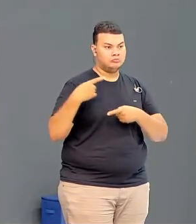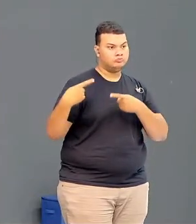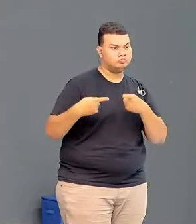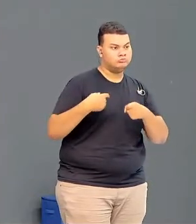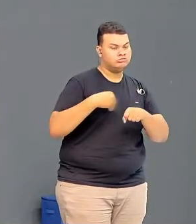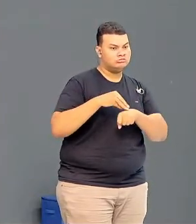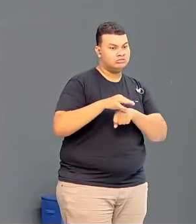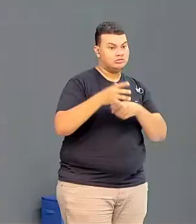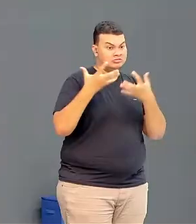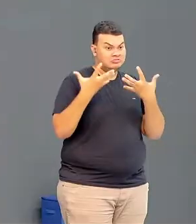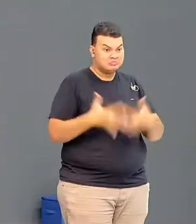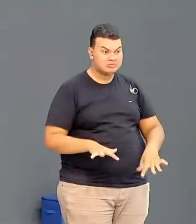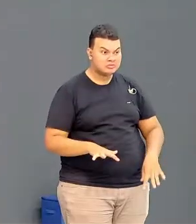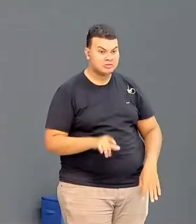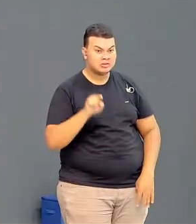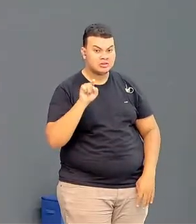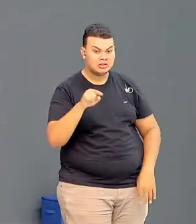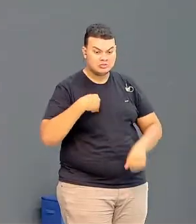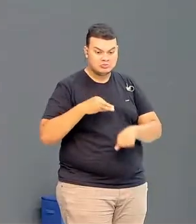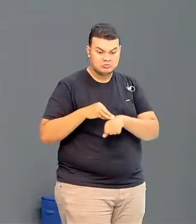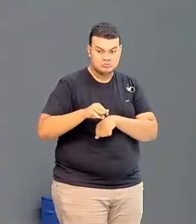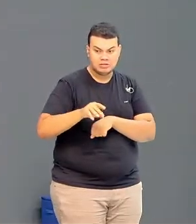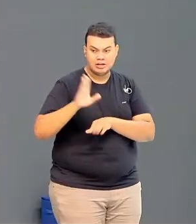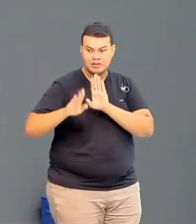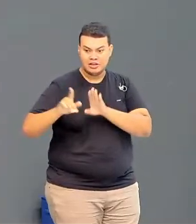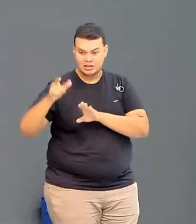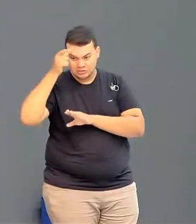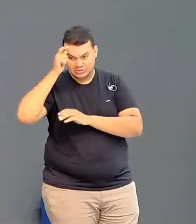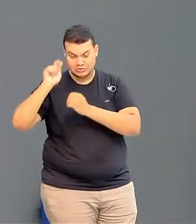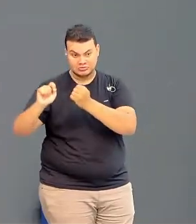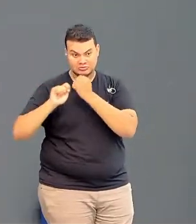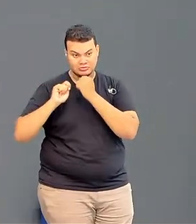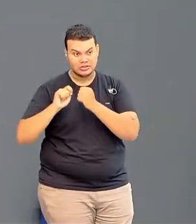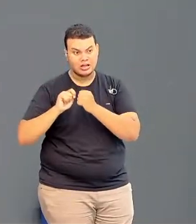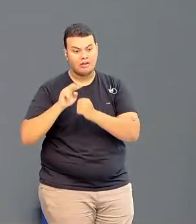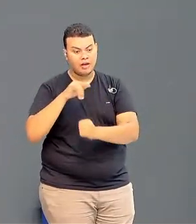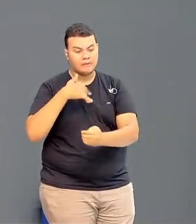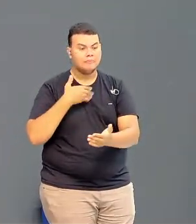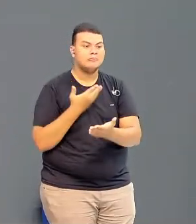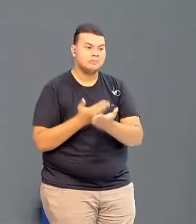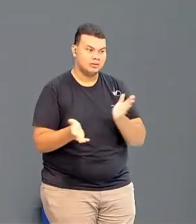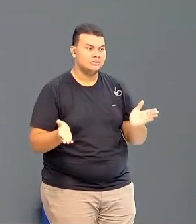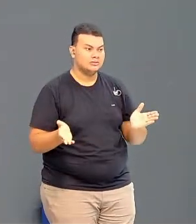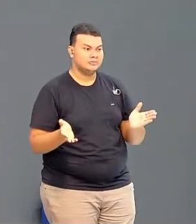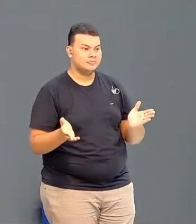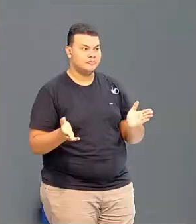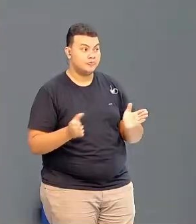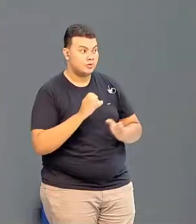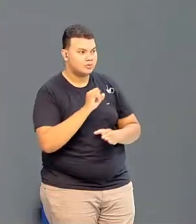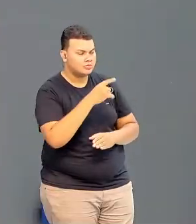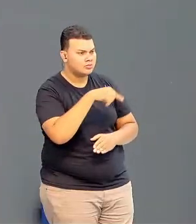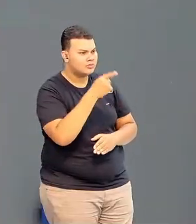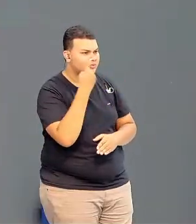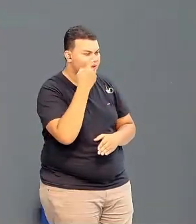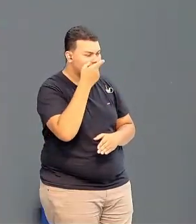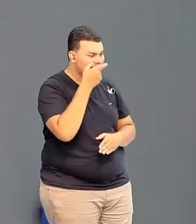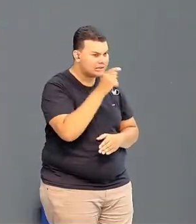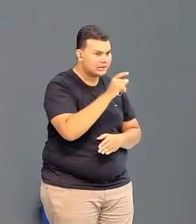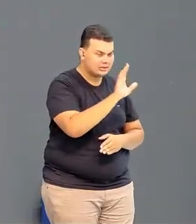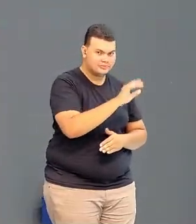desprezando o ardis do inimigo, a cilada do inimigo, vai entrar derrotado. Agora, olha que coisa